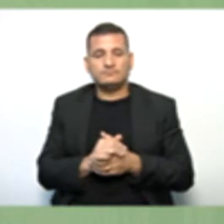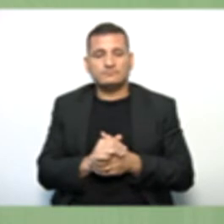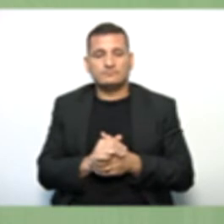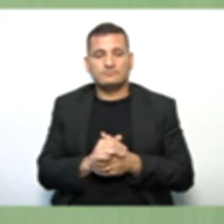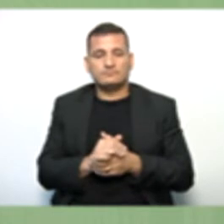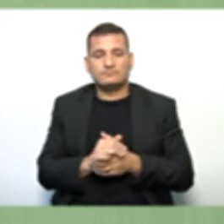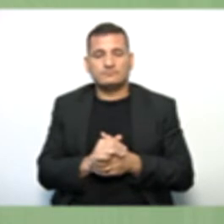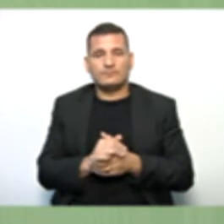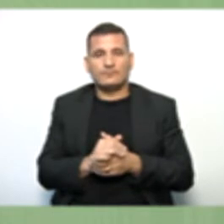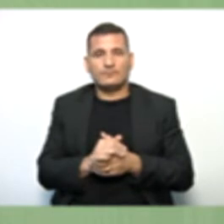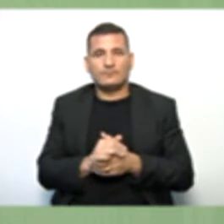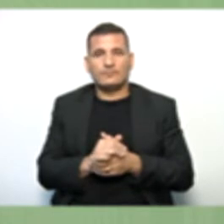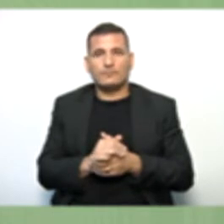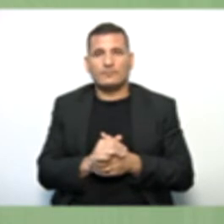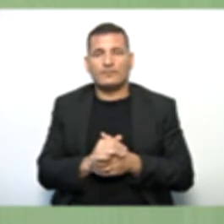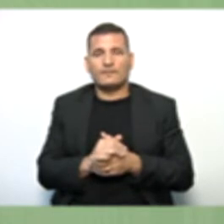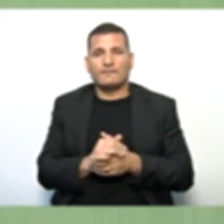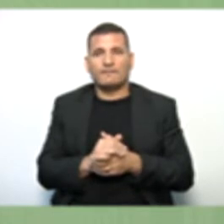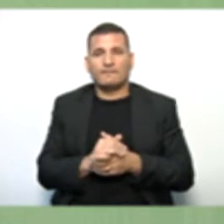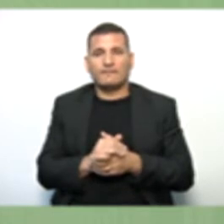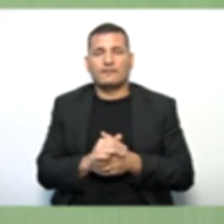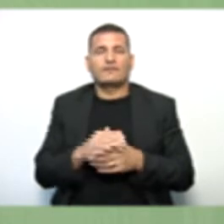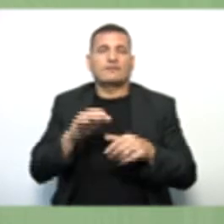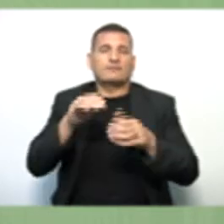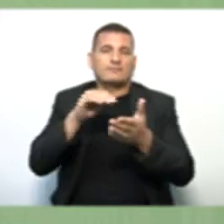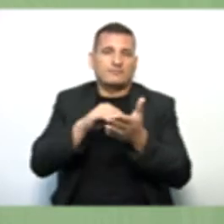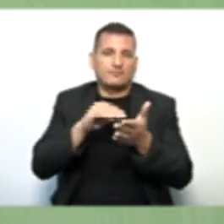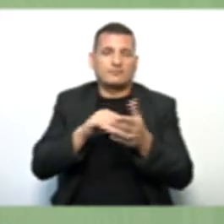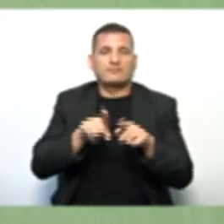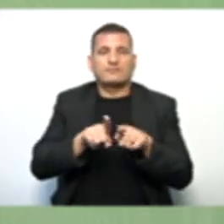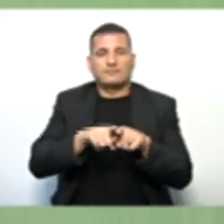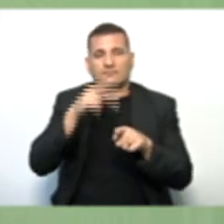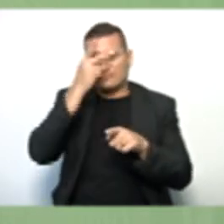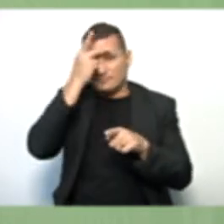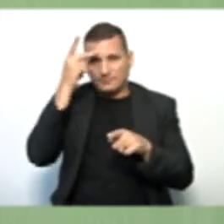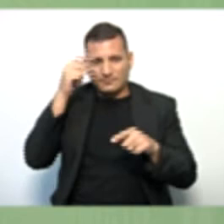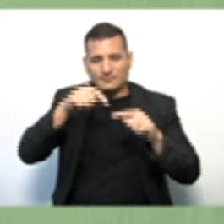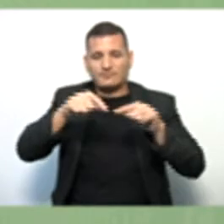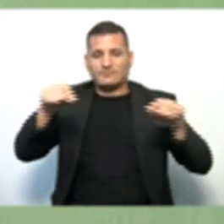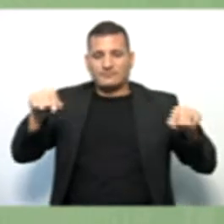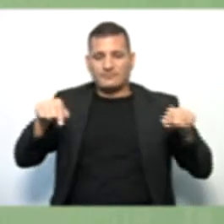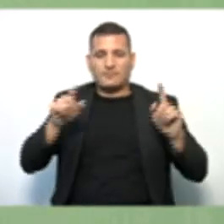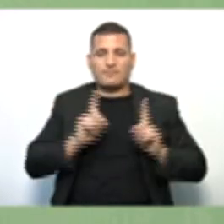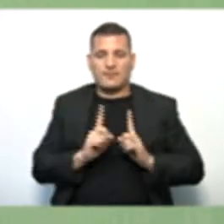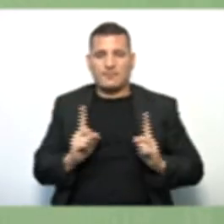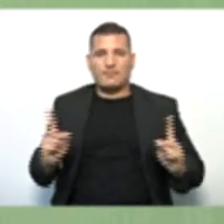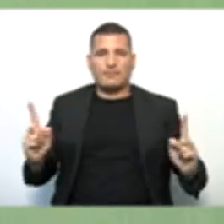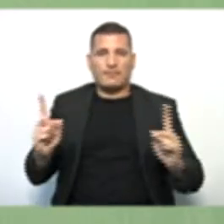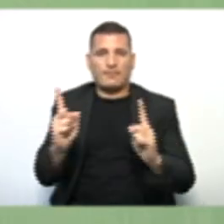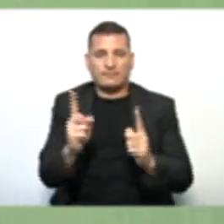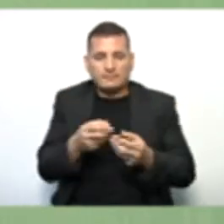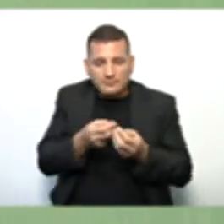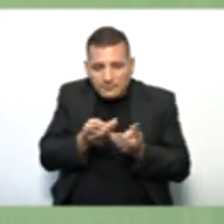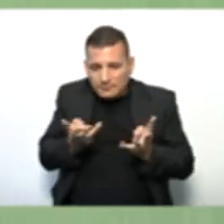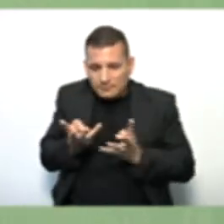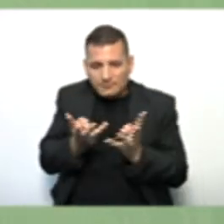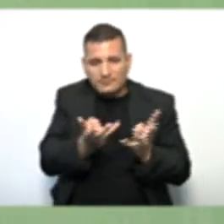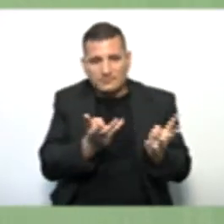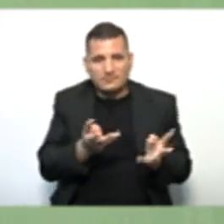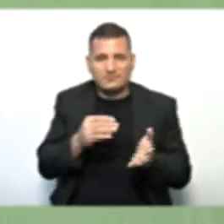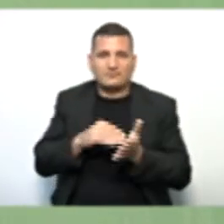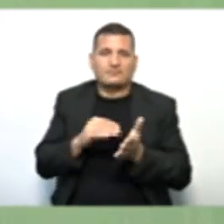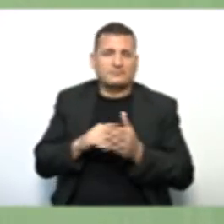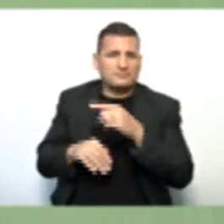pronto, ficaria igualzinho. E faltou os jogadores também, né? E faltou os jogadores aqui, professor, também, né? Na mesinha aqui, ó. Olha aí, o professor tá sabendo narrar,